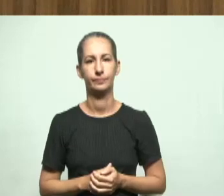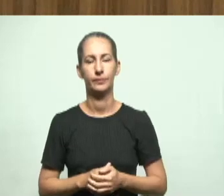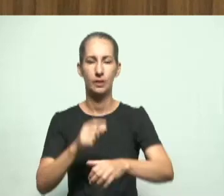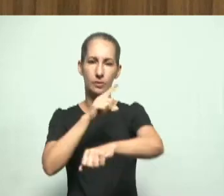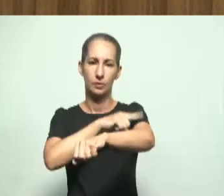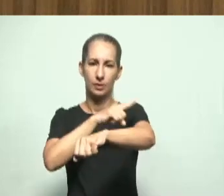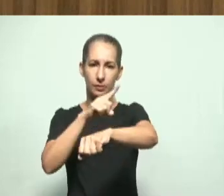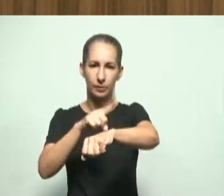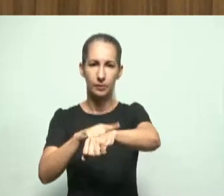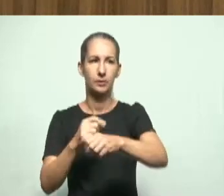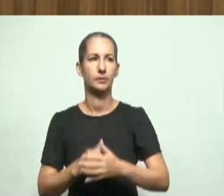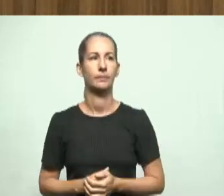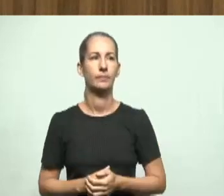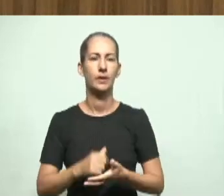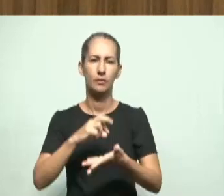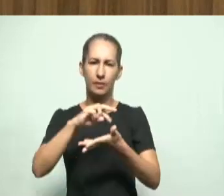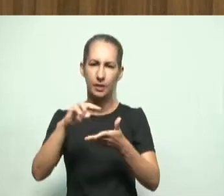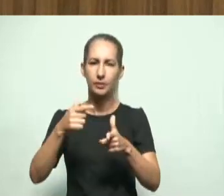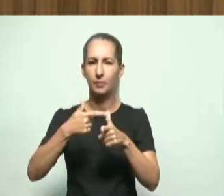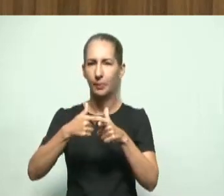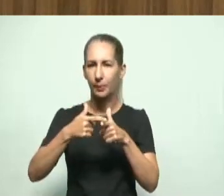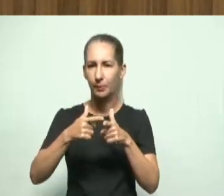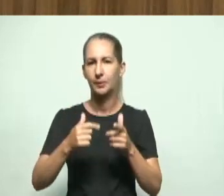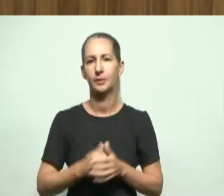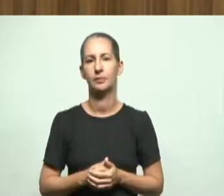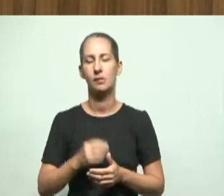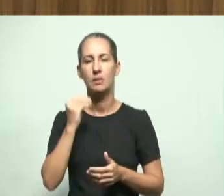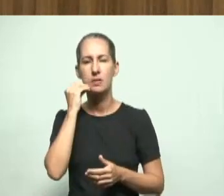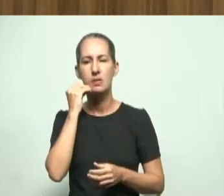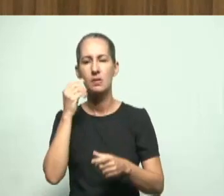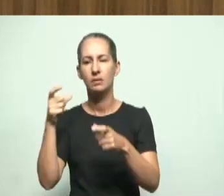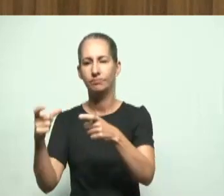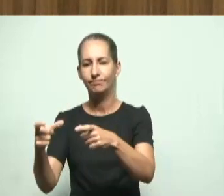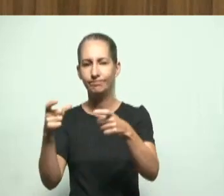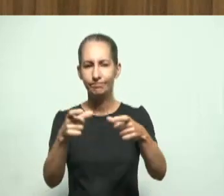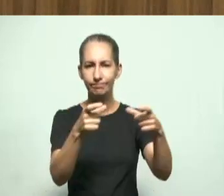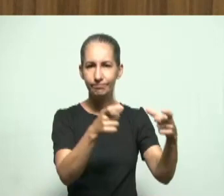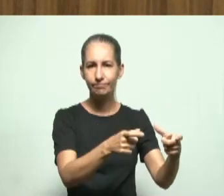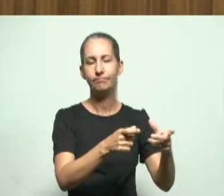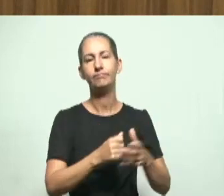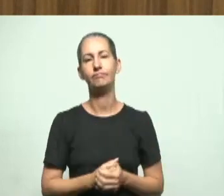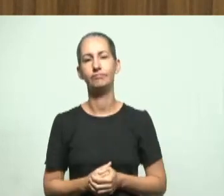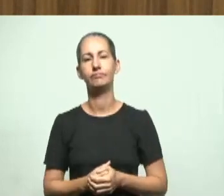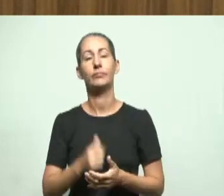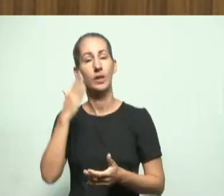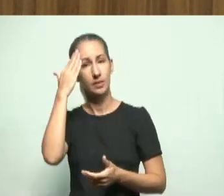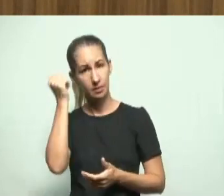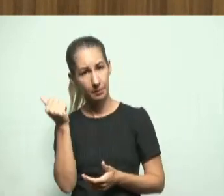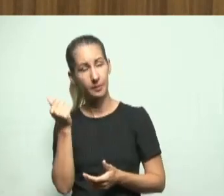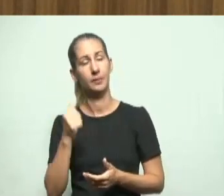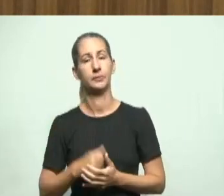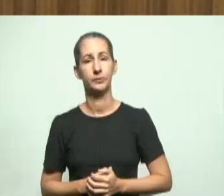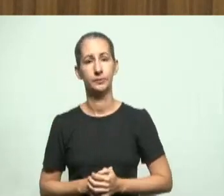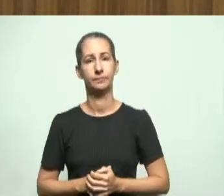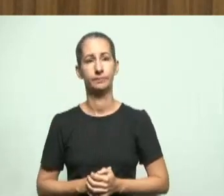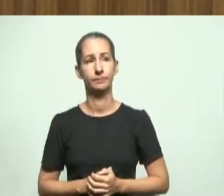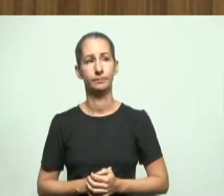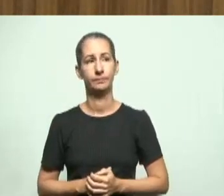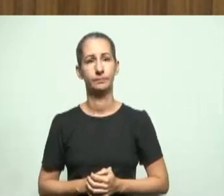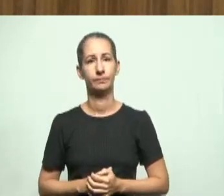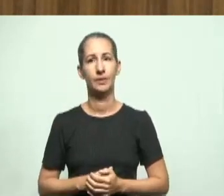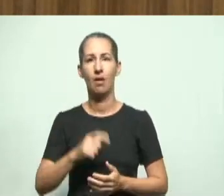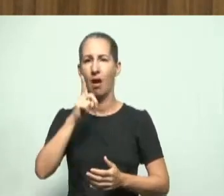Norte, diversos problemas, diversas crateras se abrindo por todo canto. Nós sabemos que, pelo